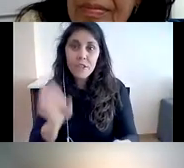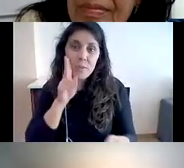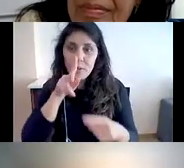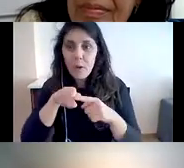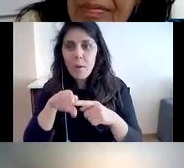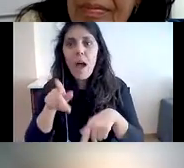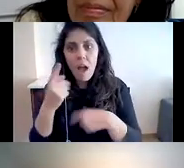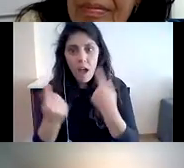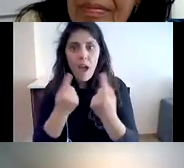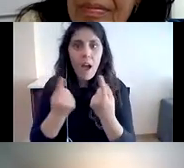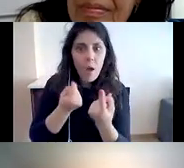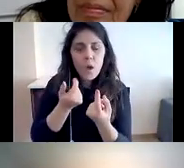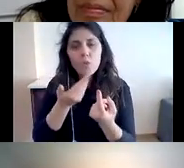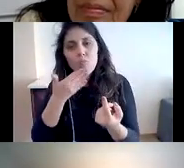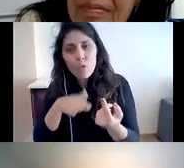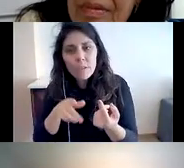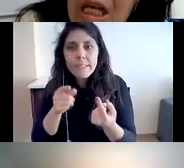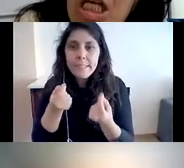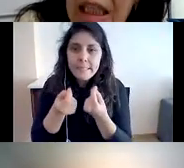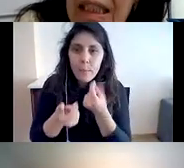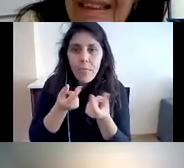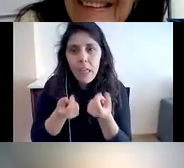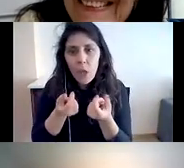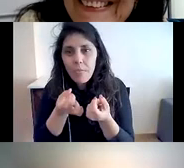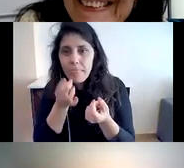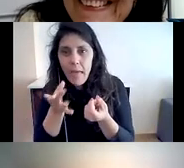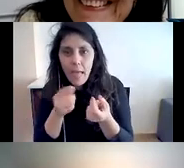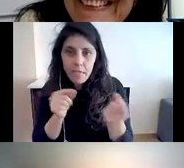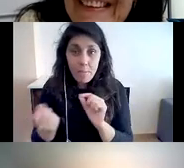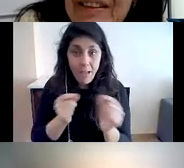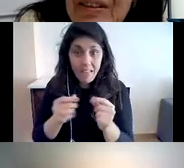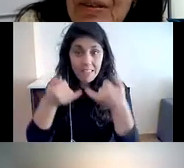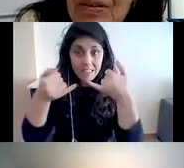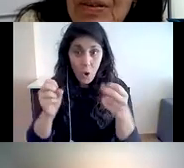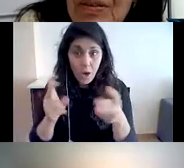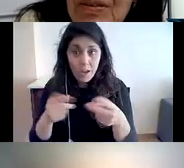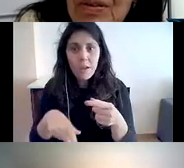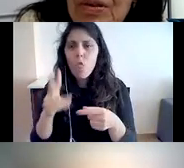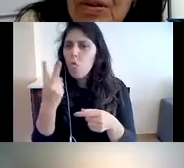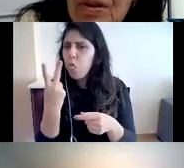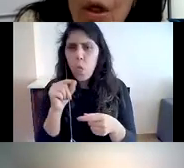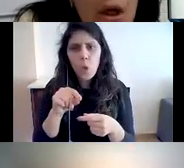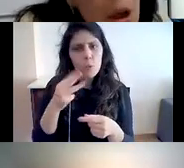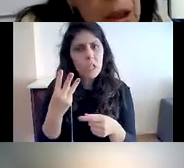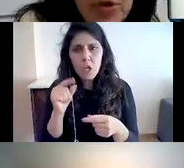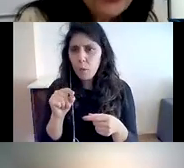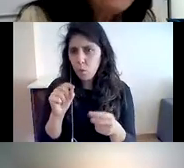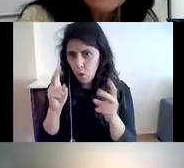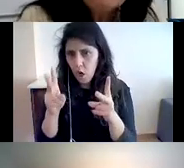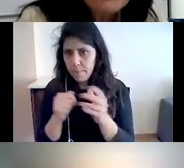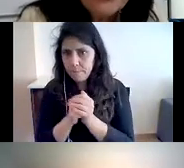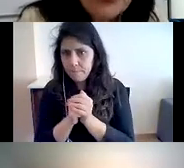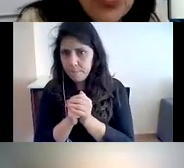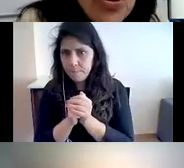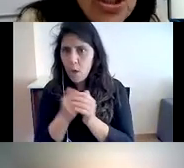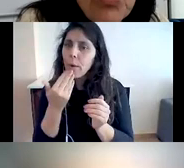Vamos com alguma... tolerância para podermos depois fazer um bocadinho de debate, mais 2 minutos a 3 minutos, pode ser? Ora bom, se for